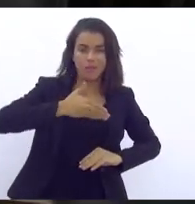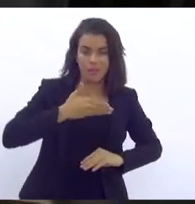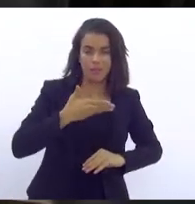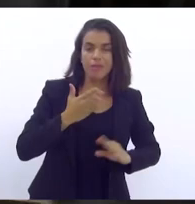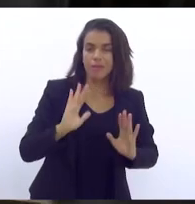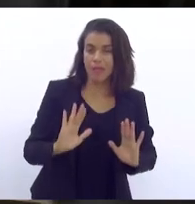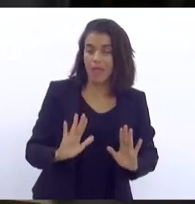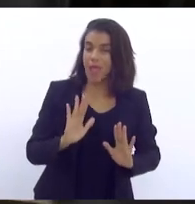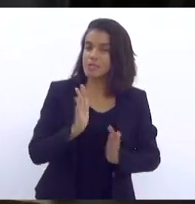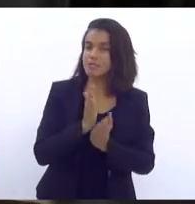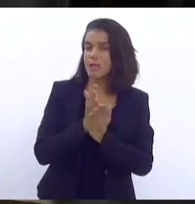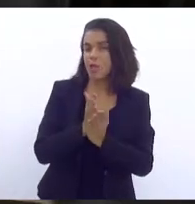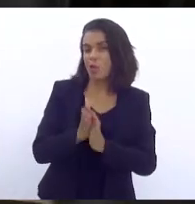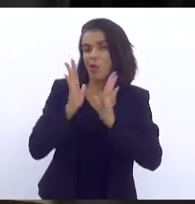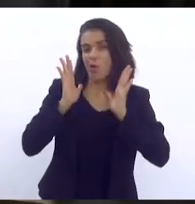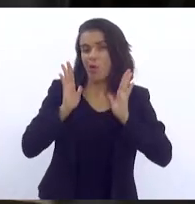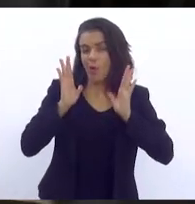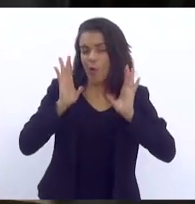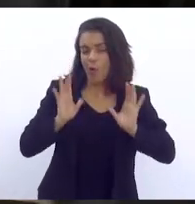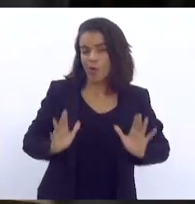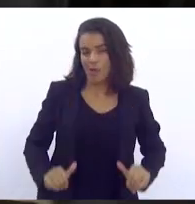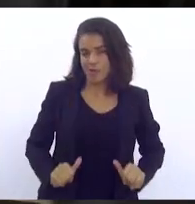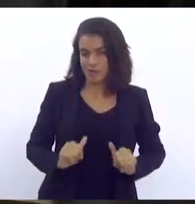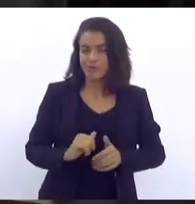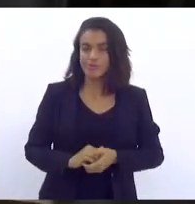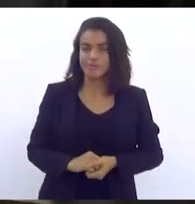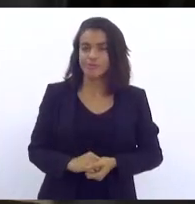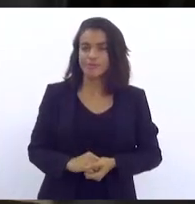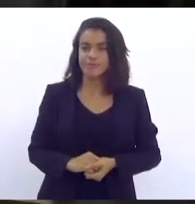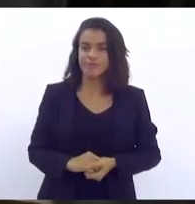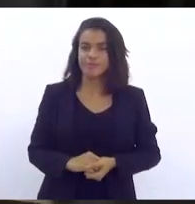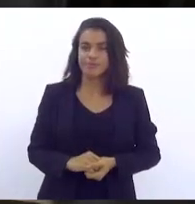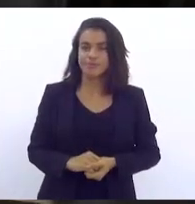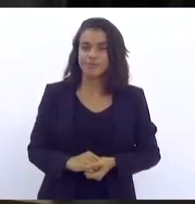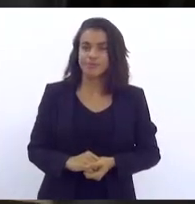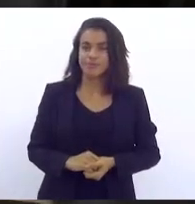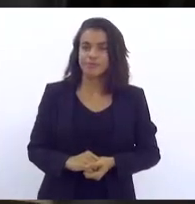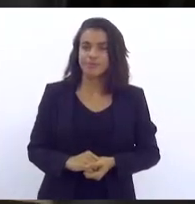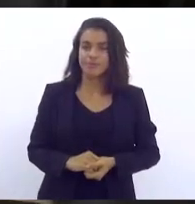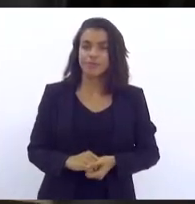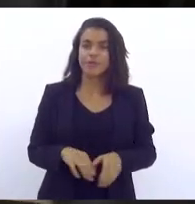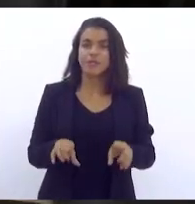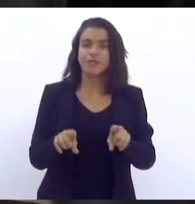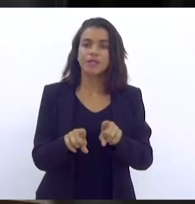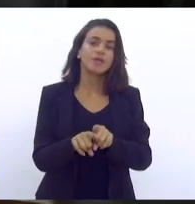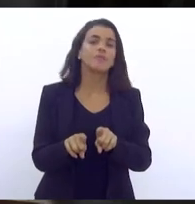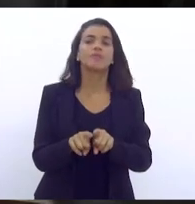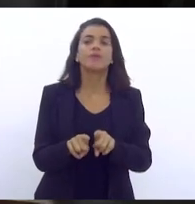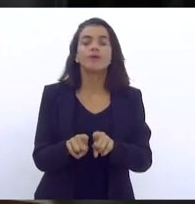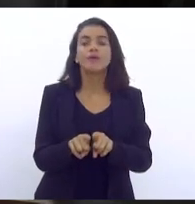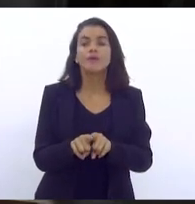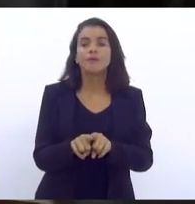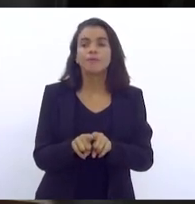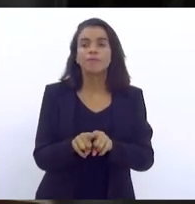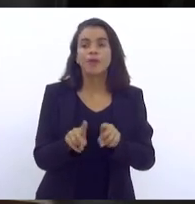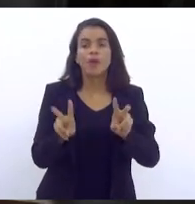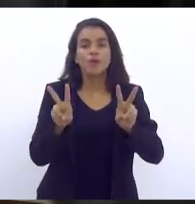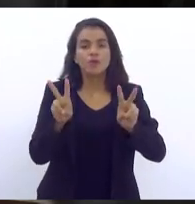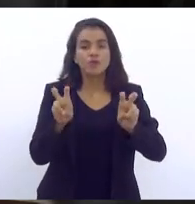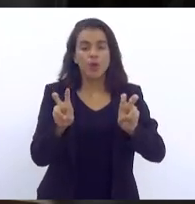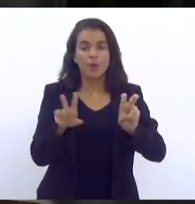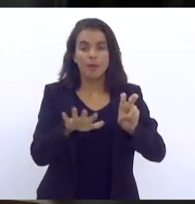acho que é ser honesto aqui com todo mundo que tá participando dessa audiência eh por fim eh sobre a questão